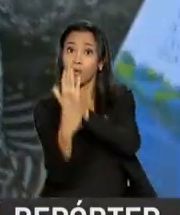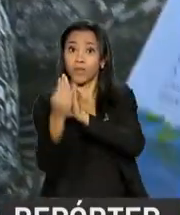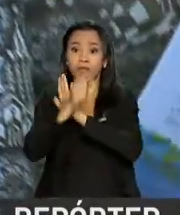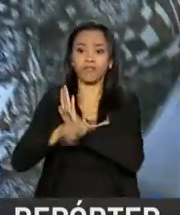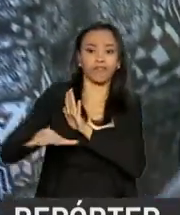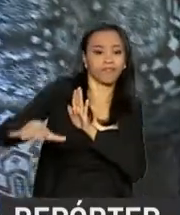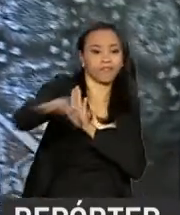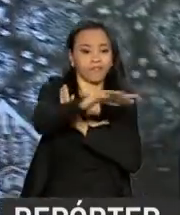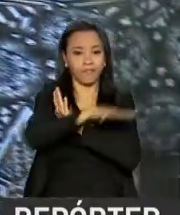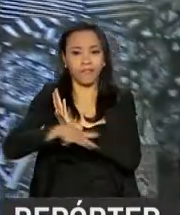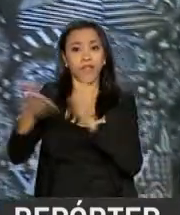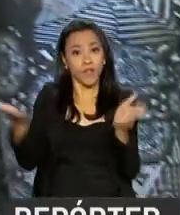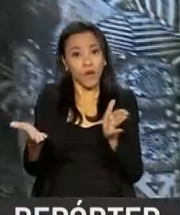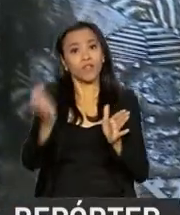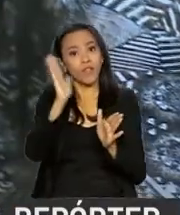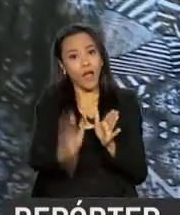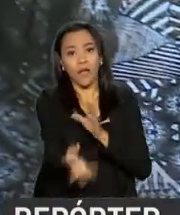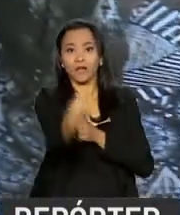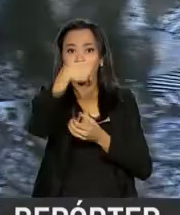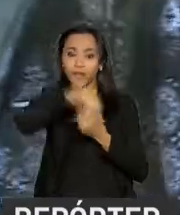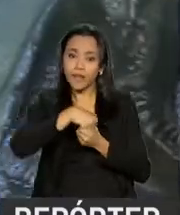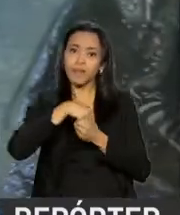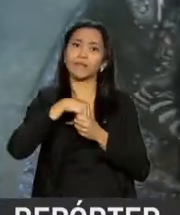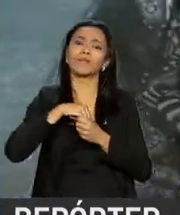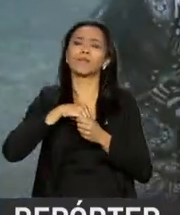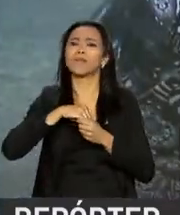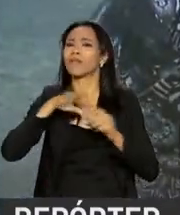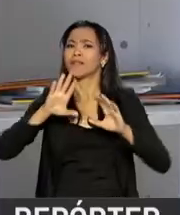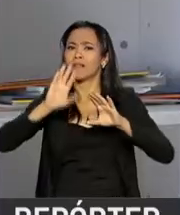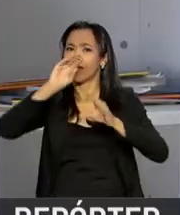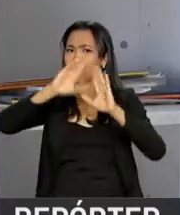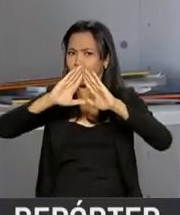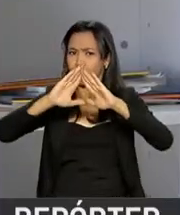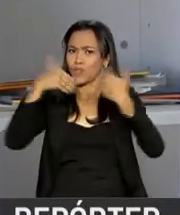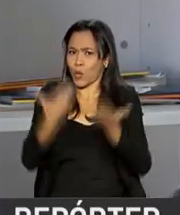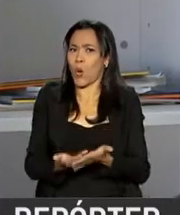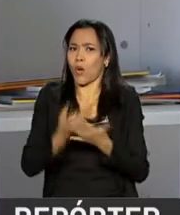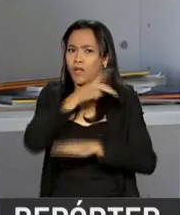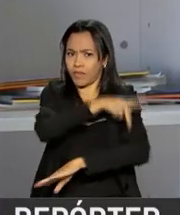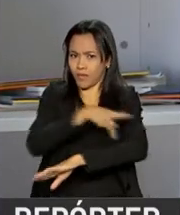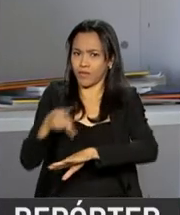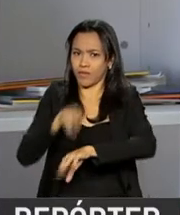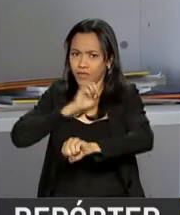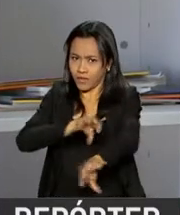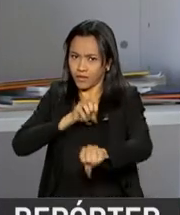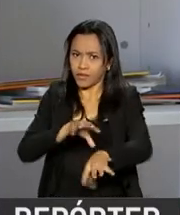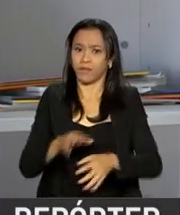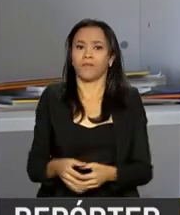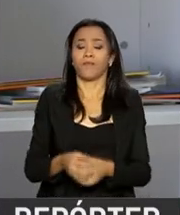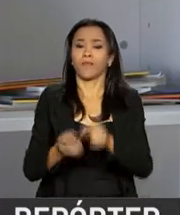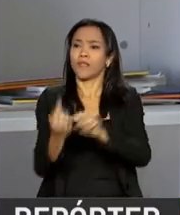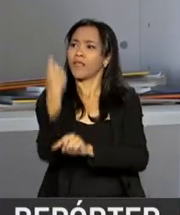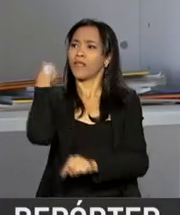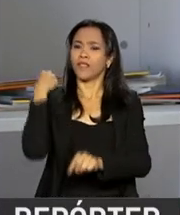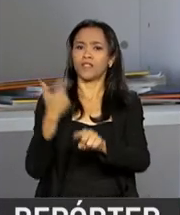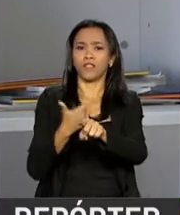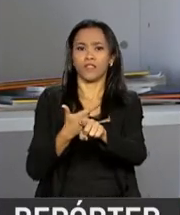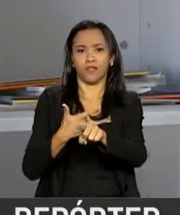hoje faz parte do plano educacional de toda a escola a lei 10.639 de 2003